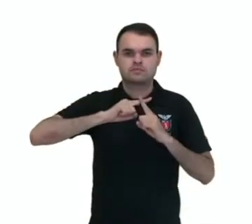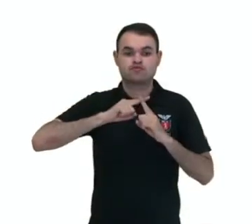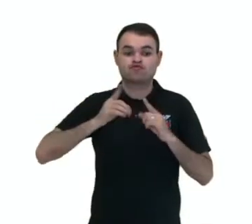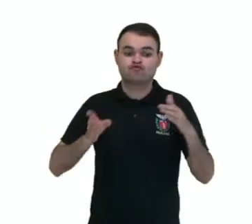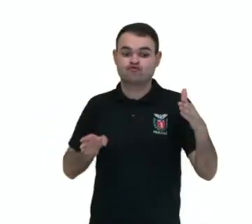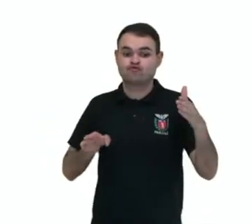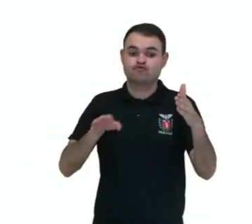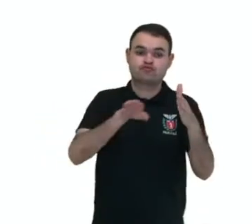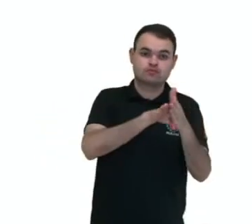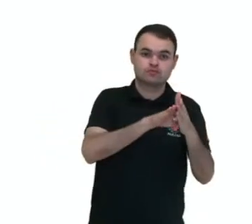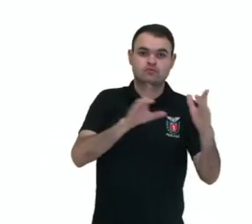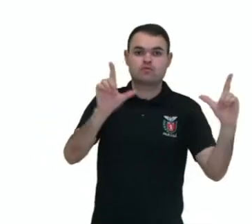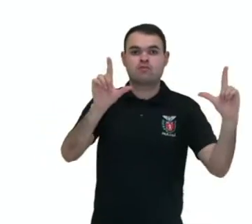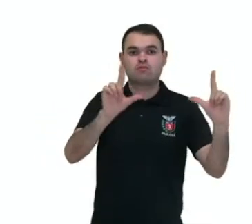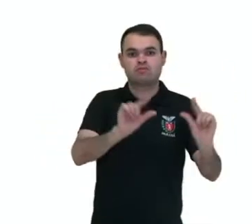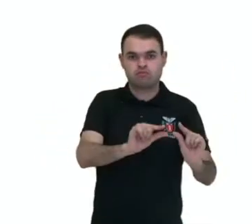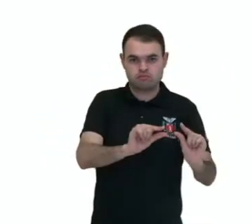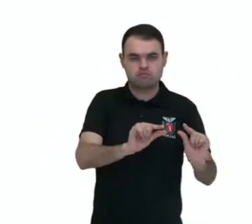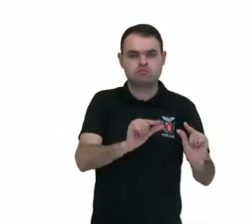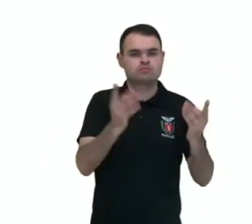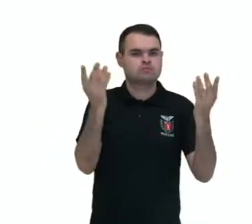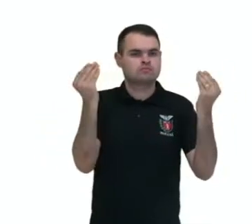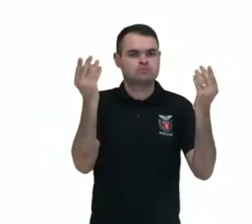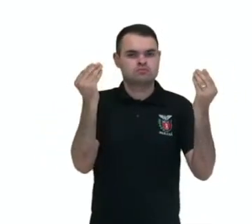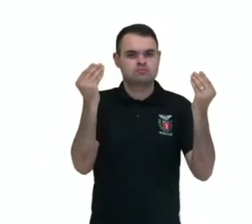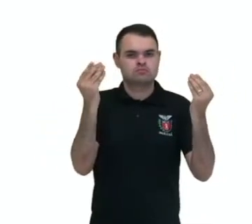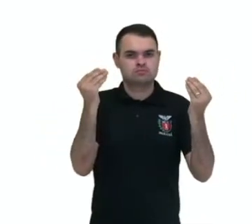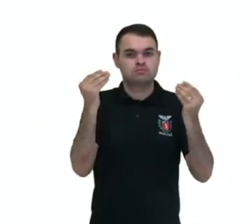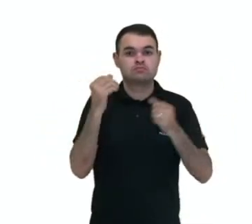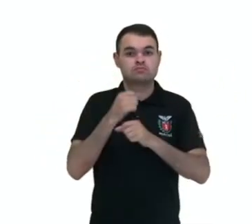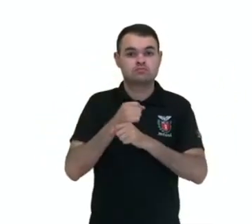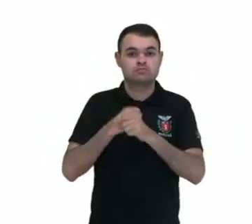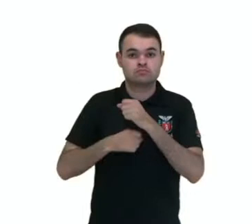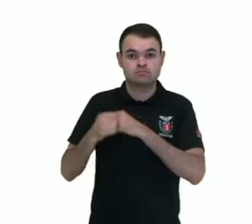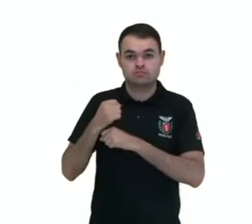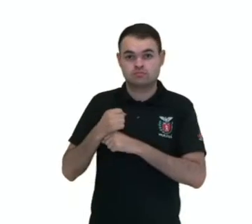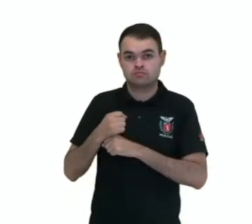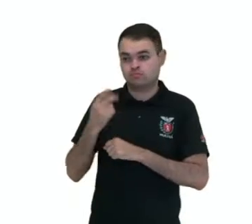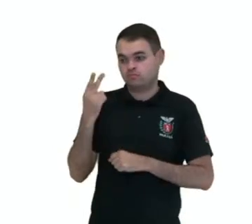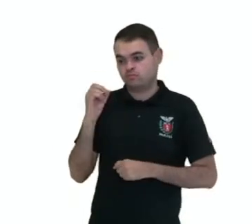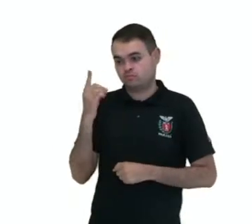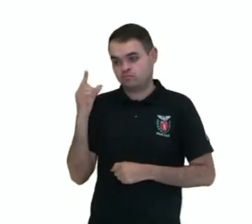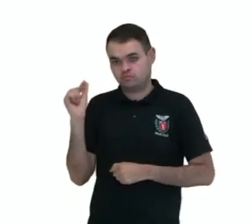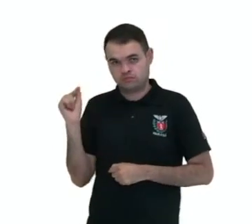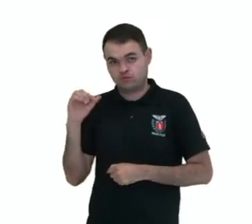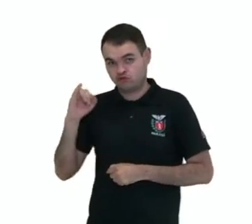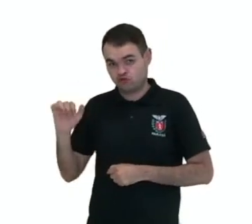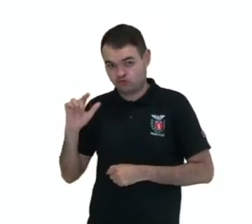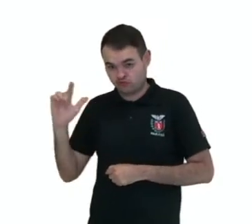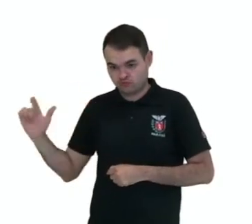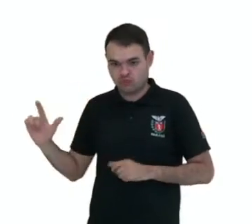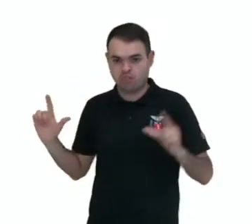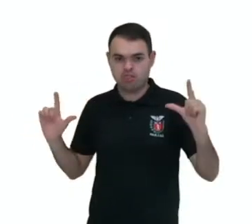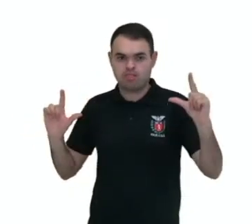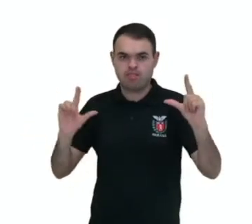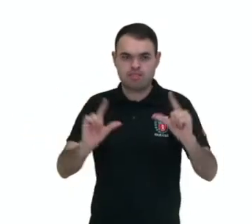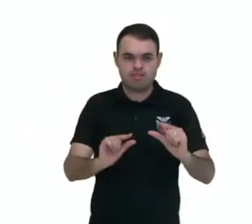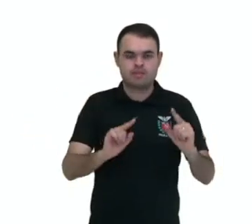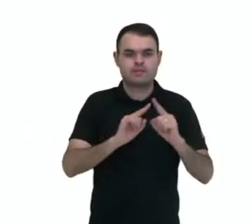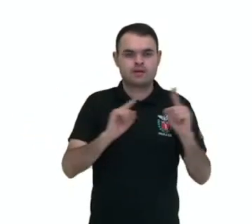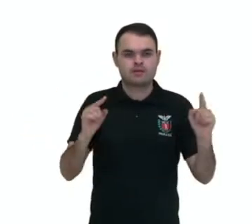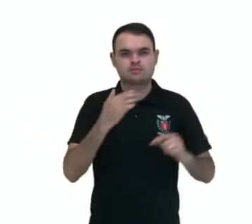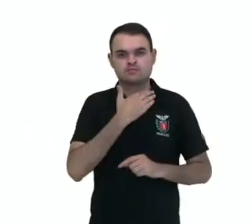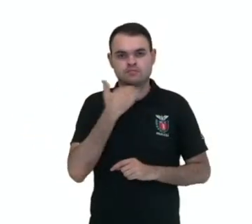chegadas diminuiu drasticamente desde julho de 2017, mas a de mortalidade é